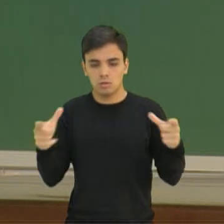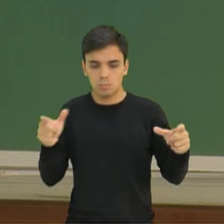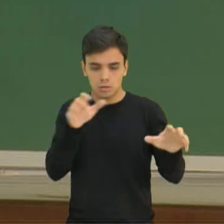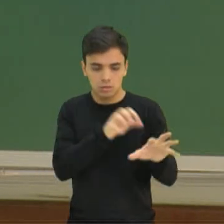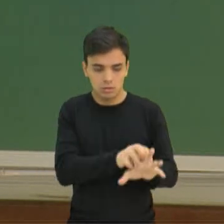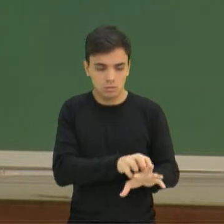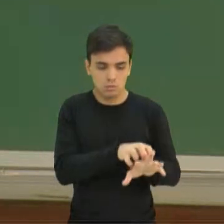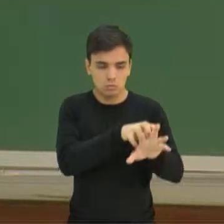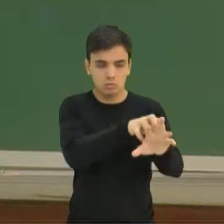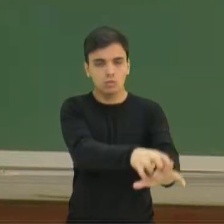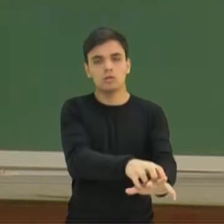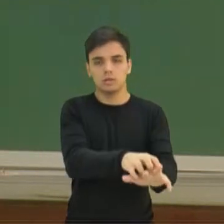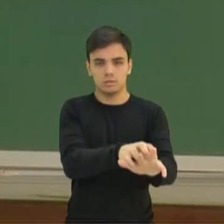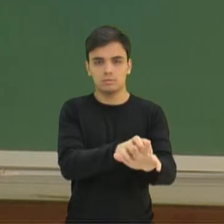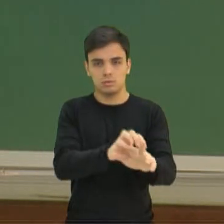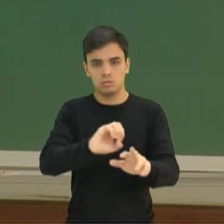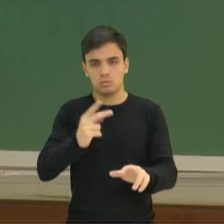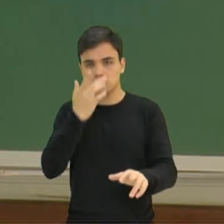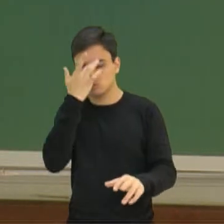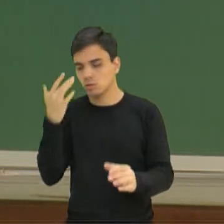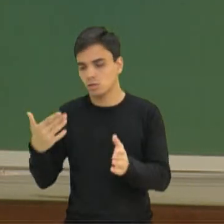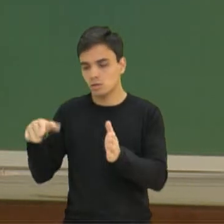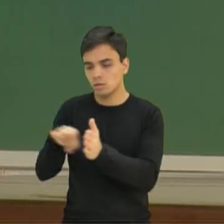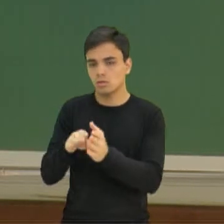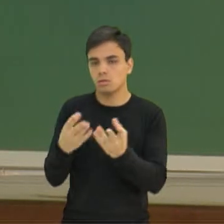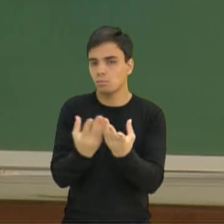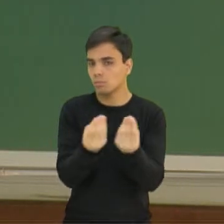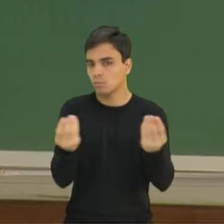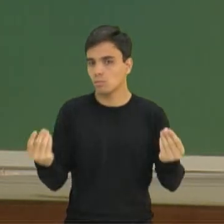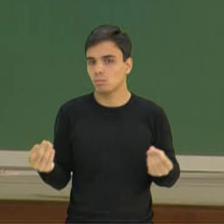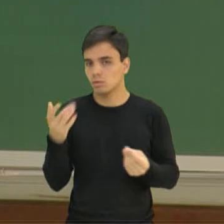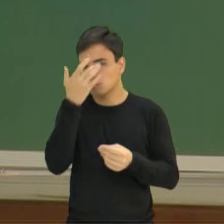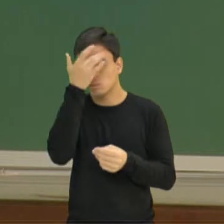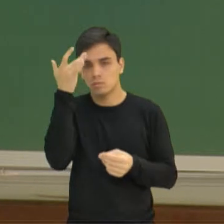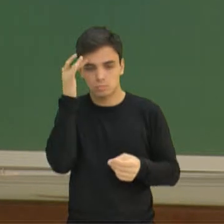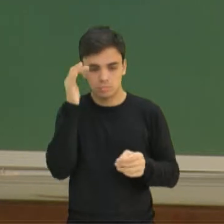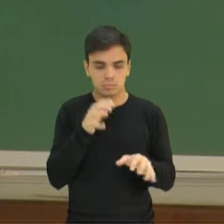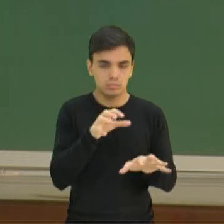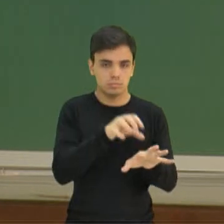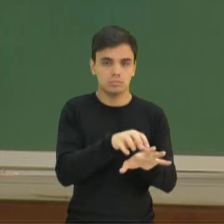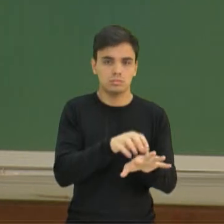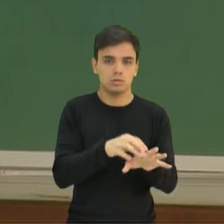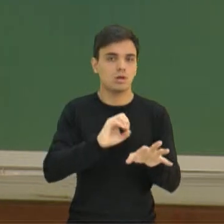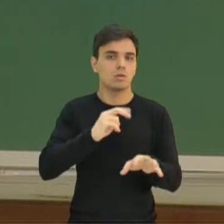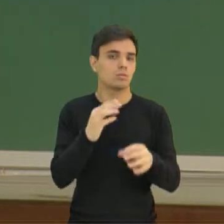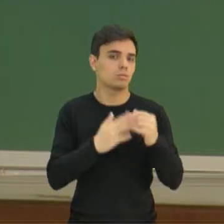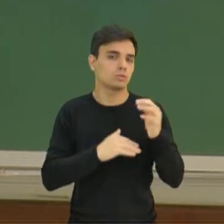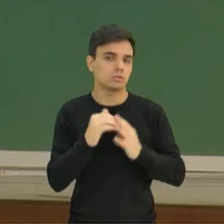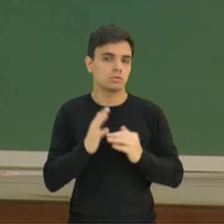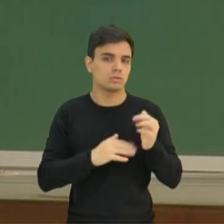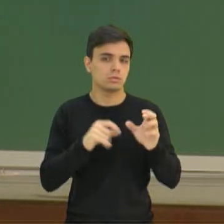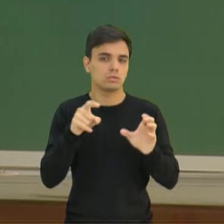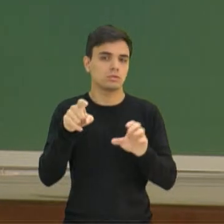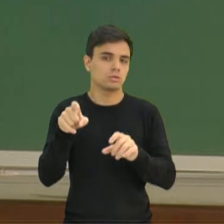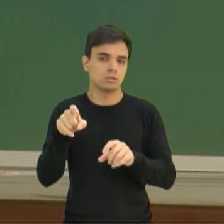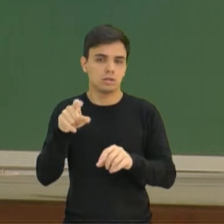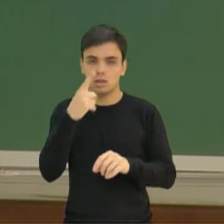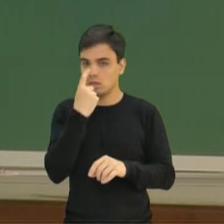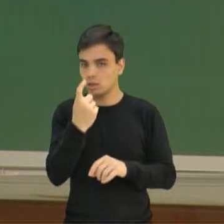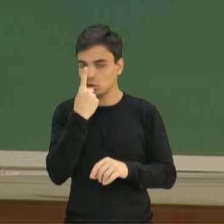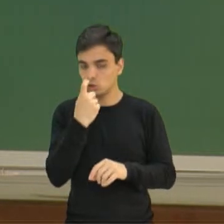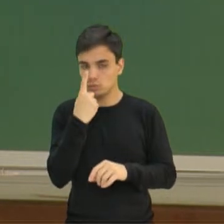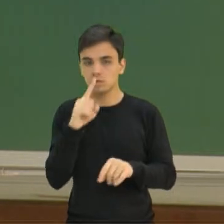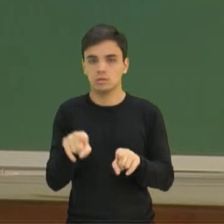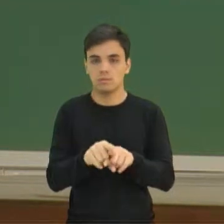nesta área, a chegada de muitas pessoas, e aí a produção de mais lixo, por exemplo, vai gerar um impacto